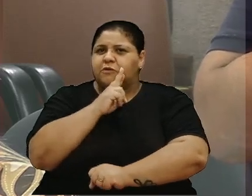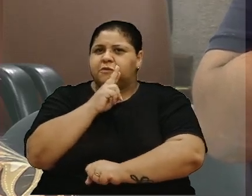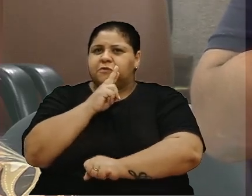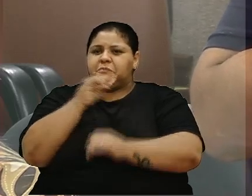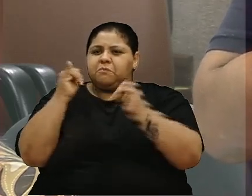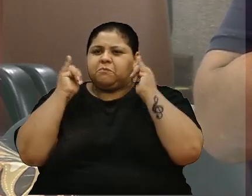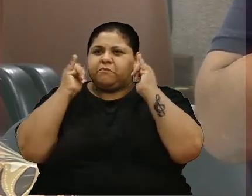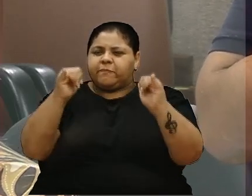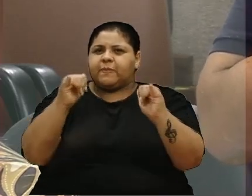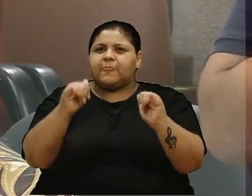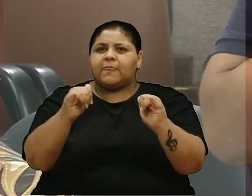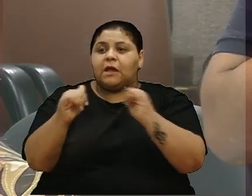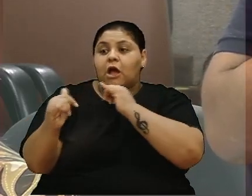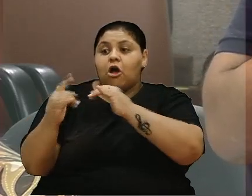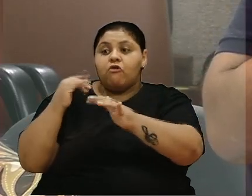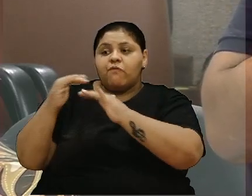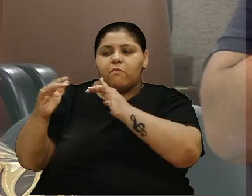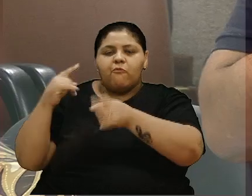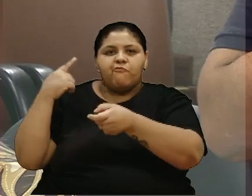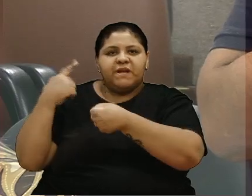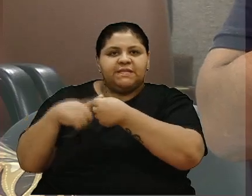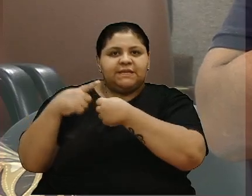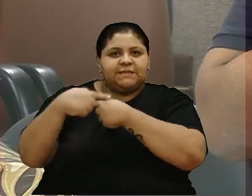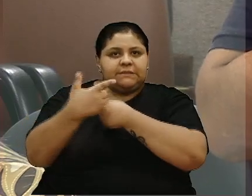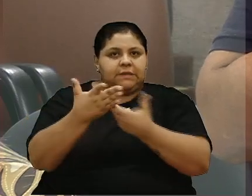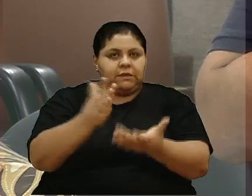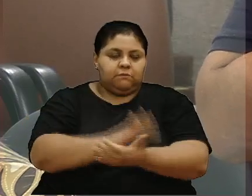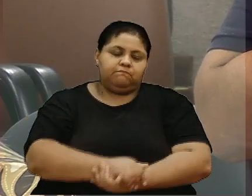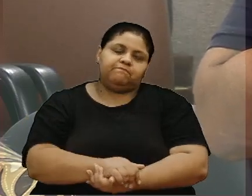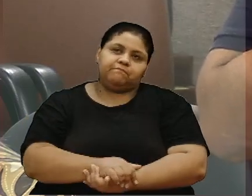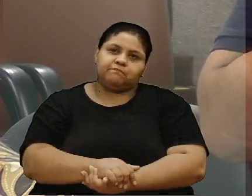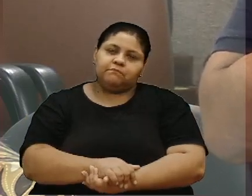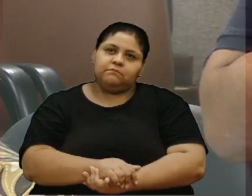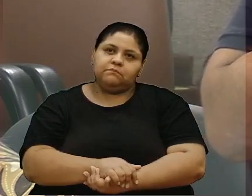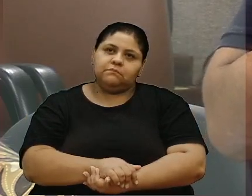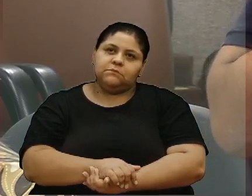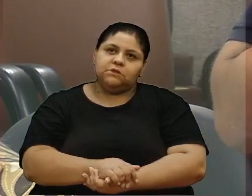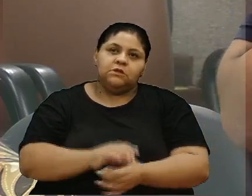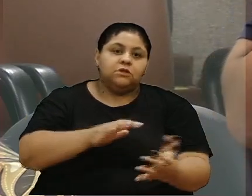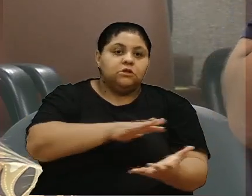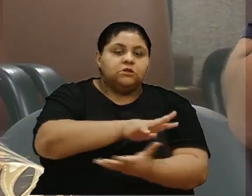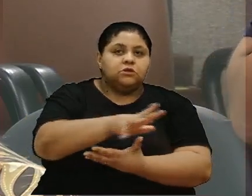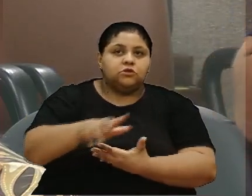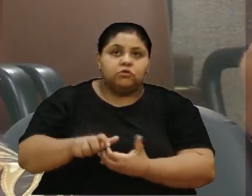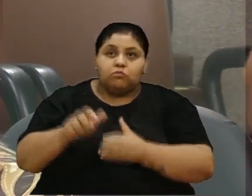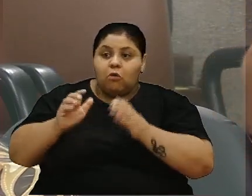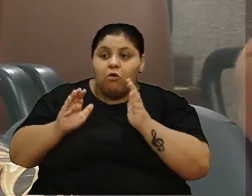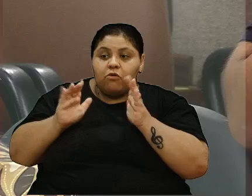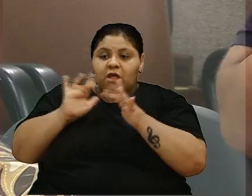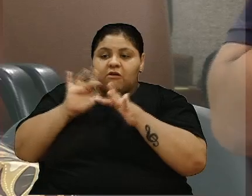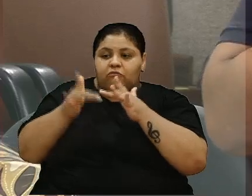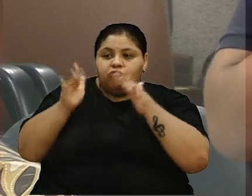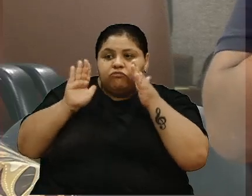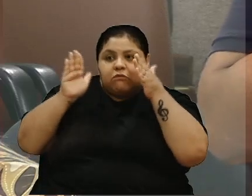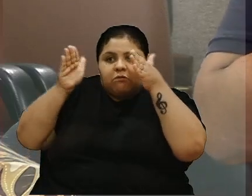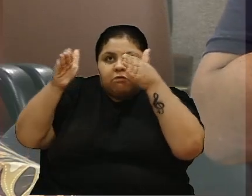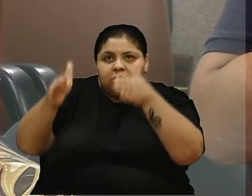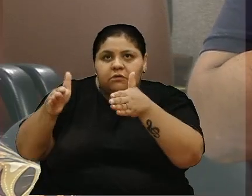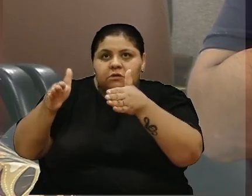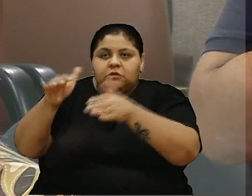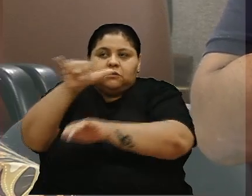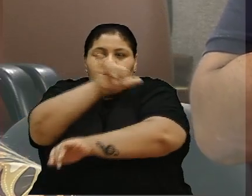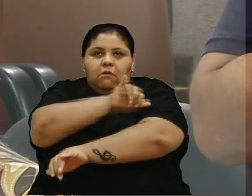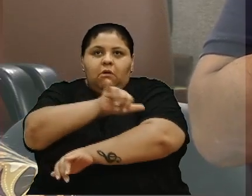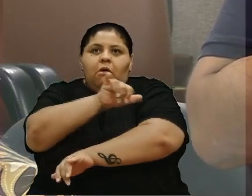transportes. Vai movimentar a cidade. O mundo vai estar voltado, as redes sociais vão falar do Rio de